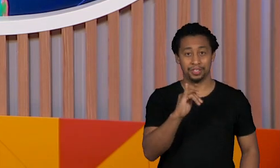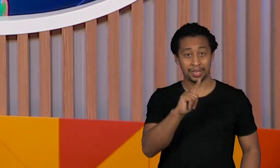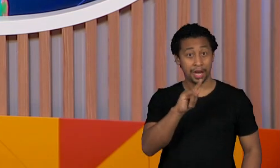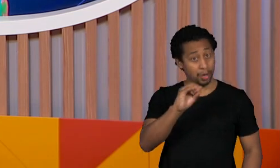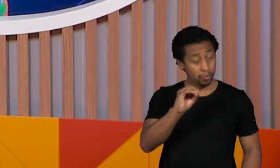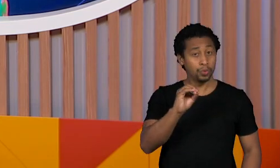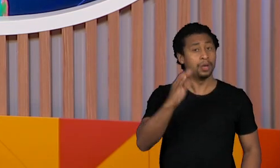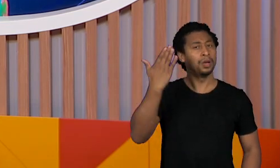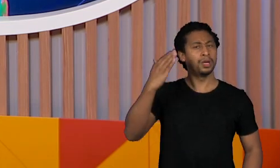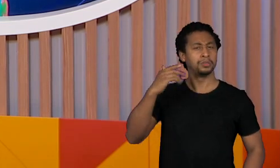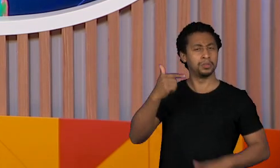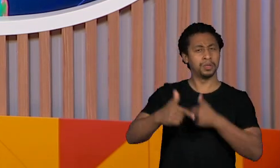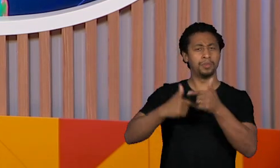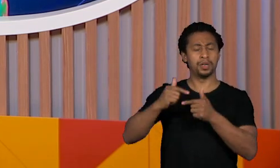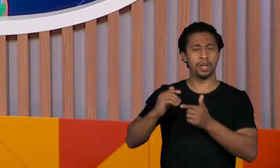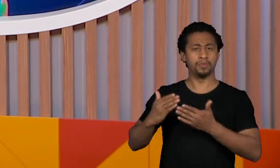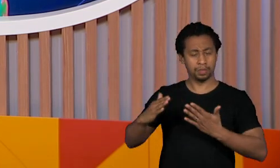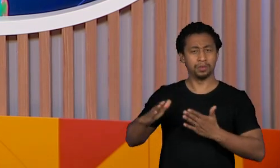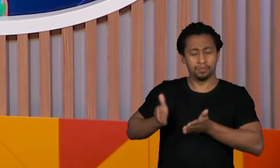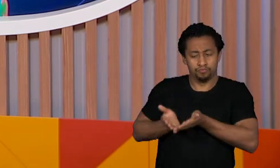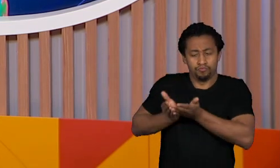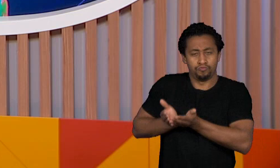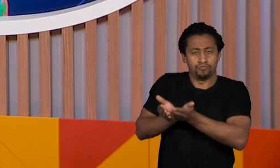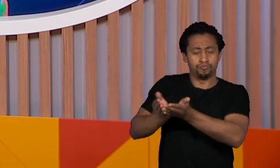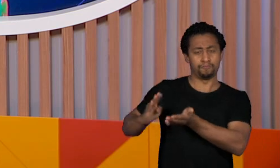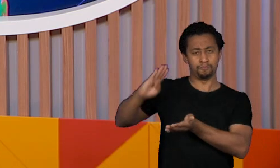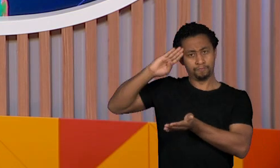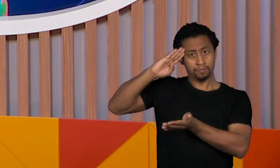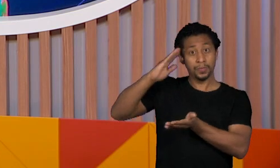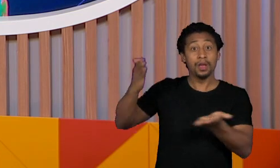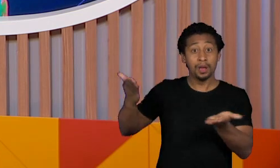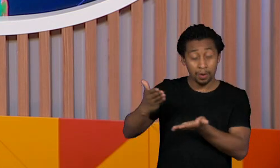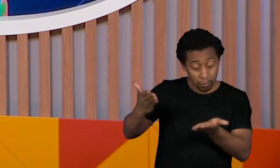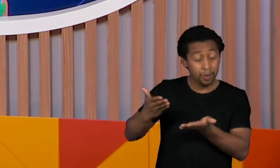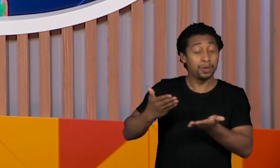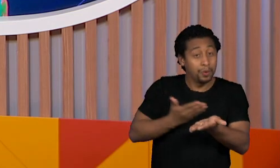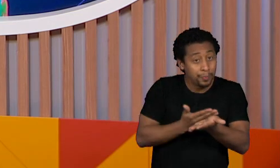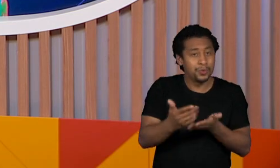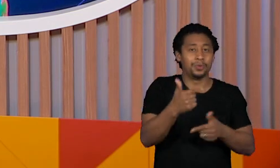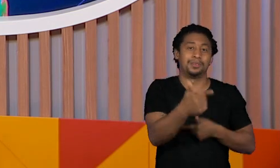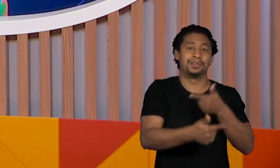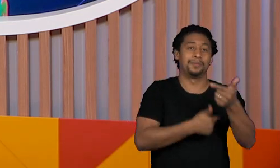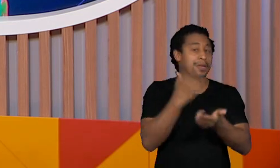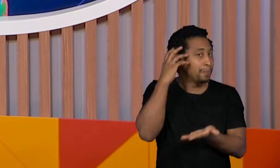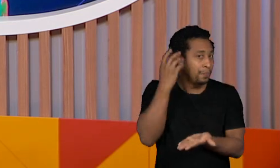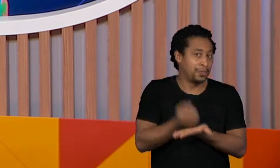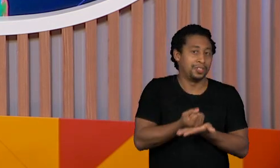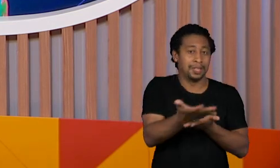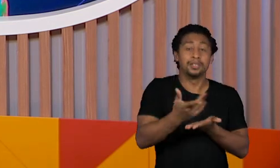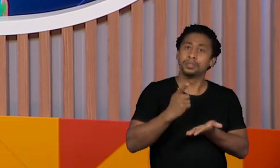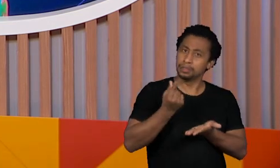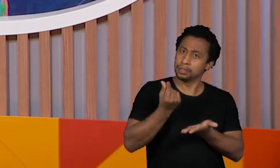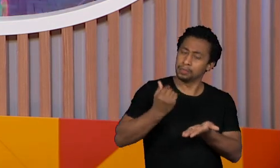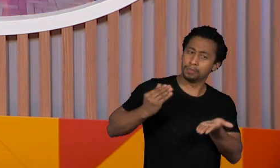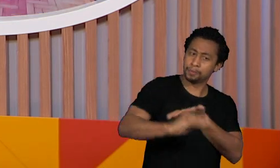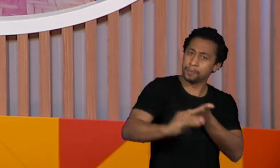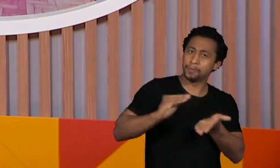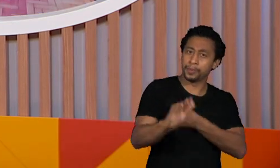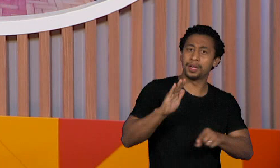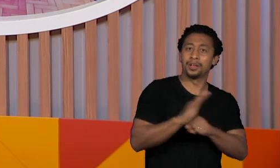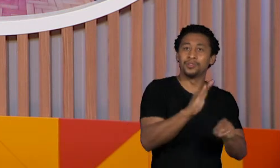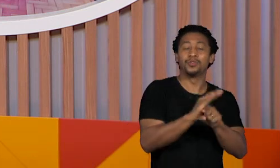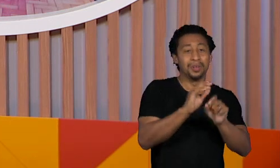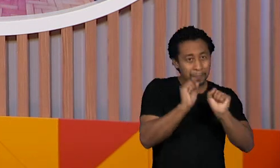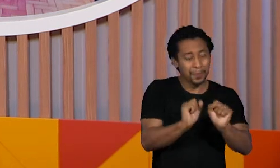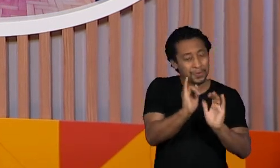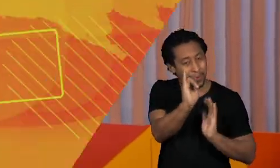e atualmente, graças a essa boa audiência e ao financiamento coletivo, ele pôde se dedicar exclusivamente a contar essas